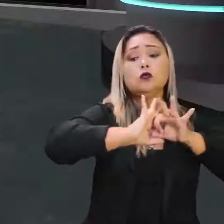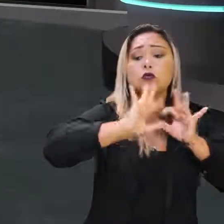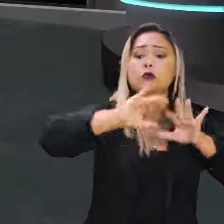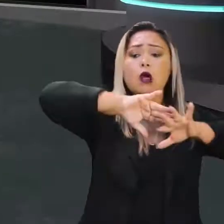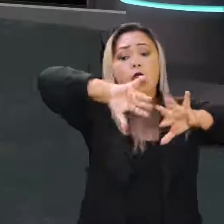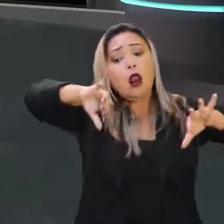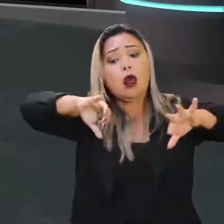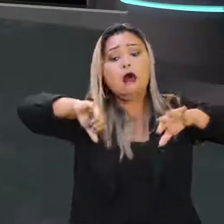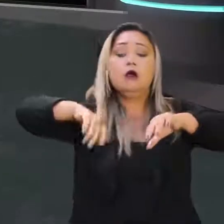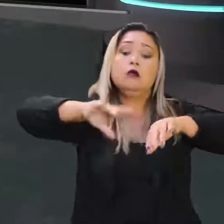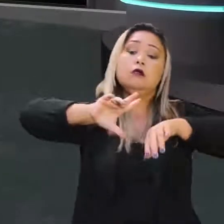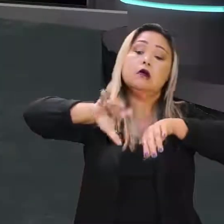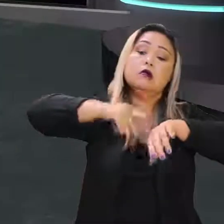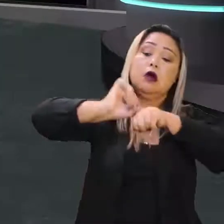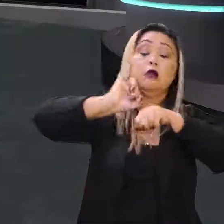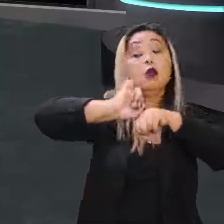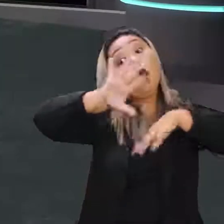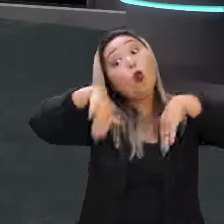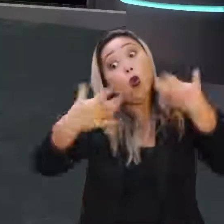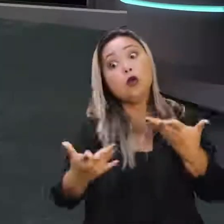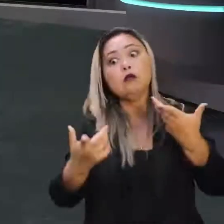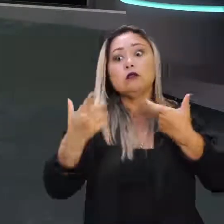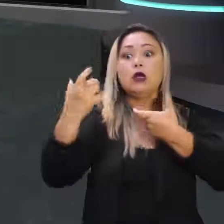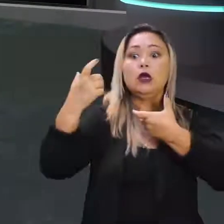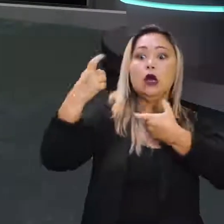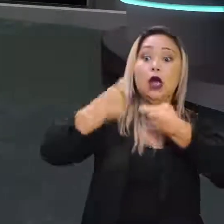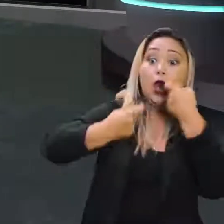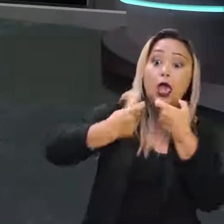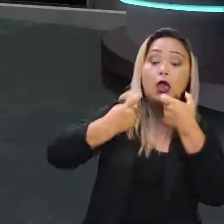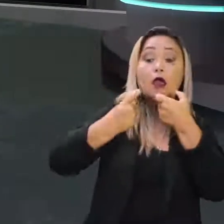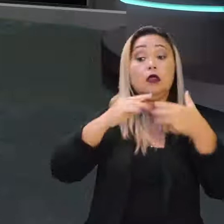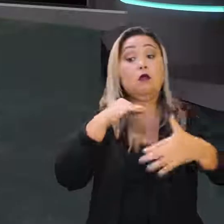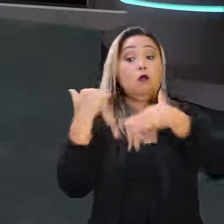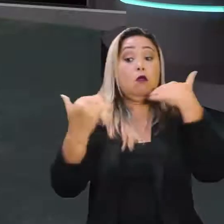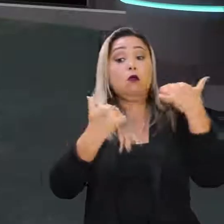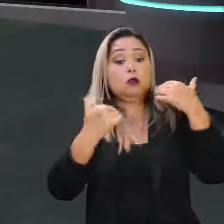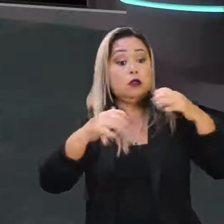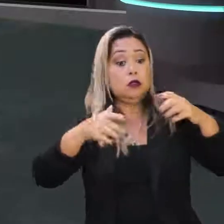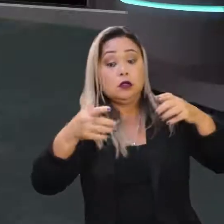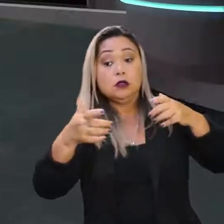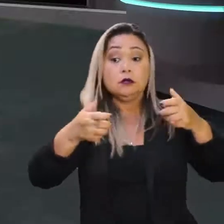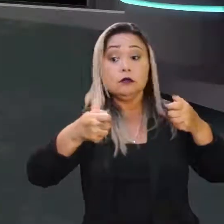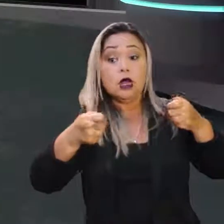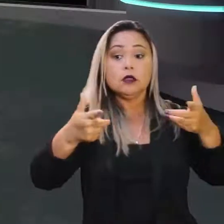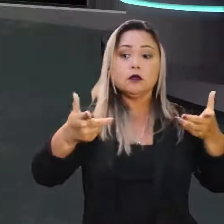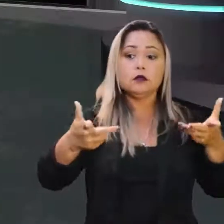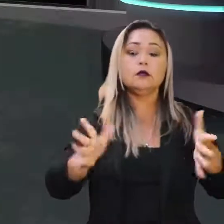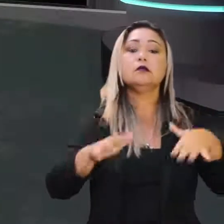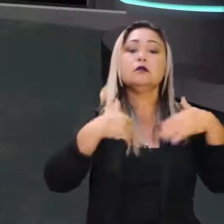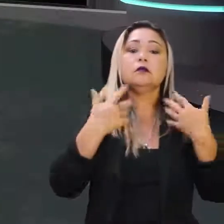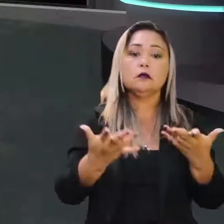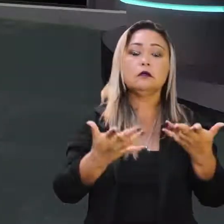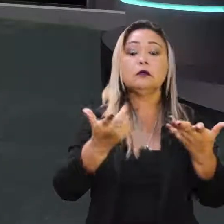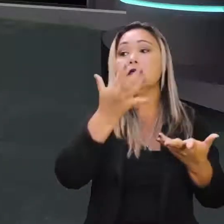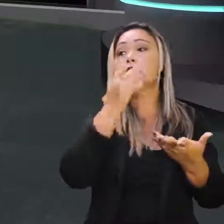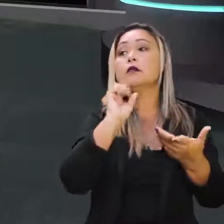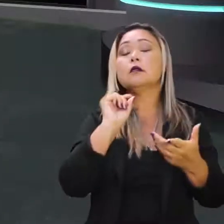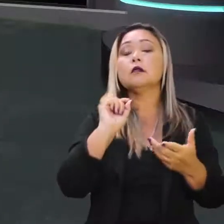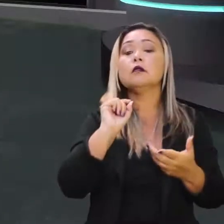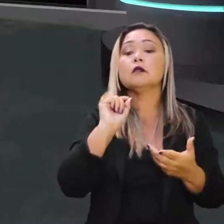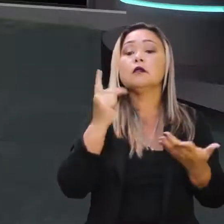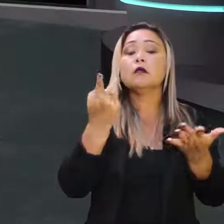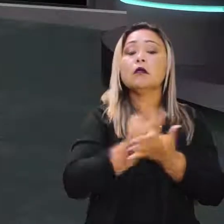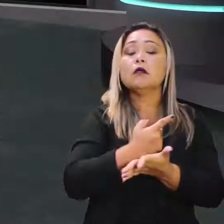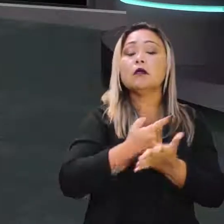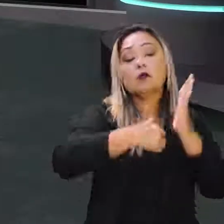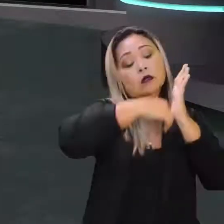Portugal, ou então haveria morte, haveria guerra, haveria uma disputa, né? Exato. Então, nós observamos aí